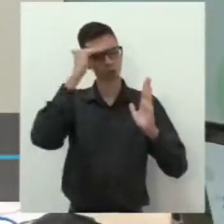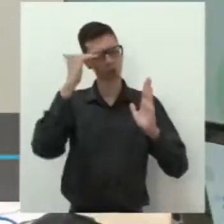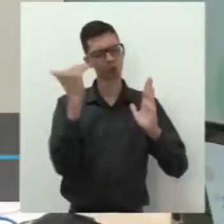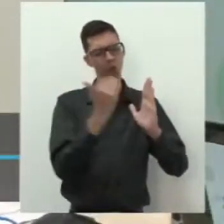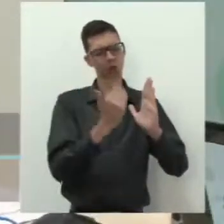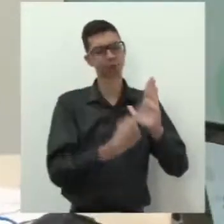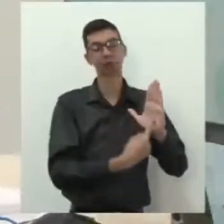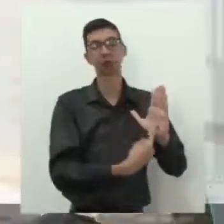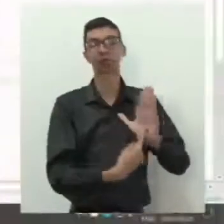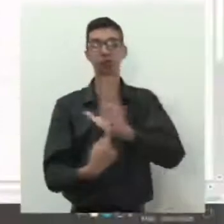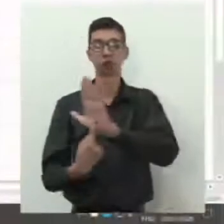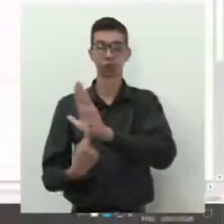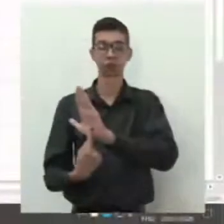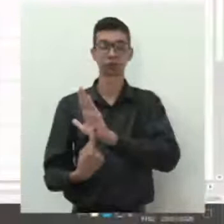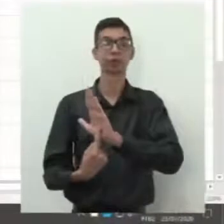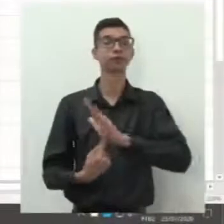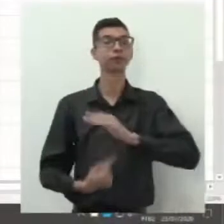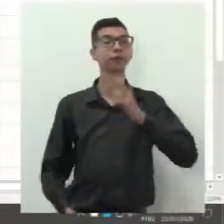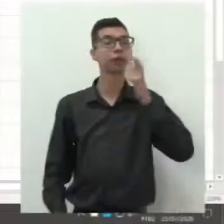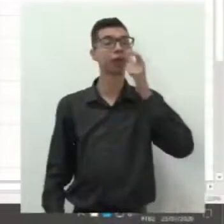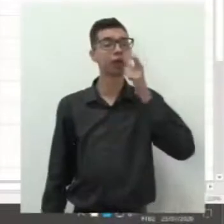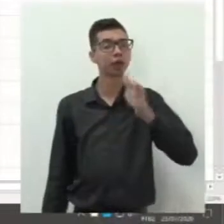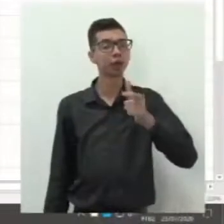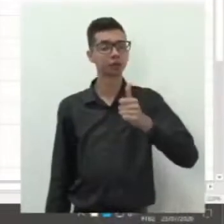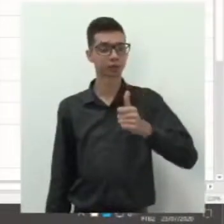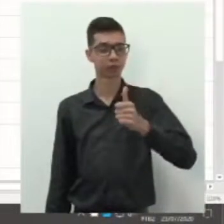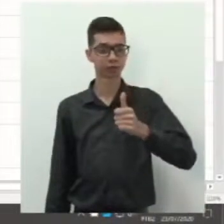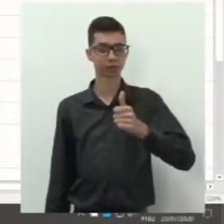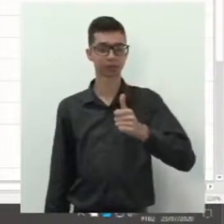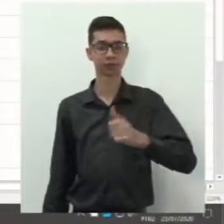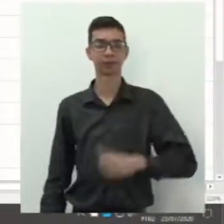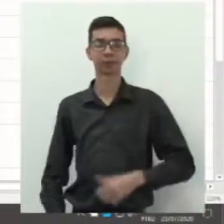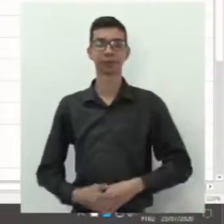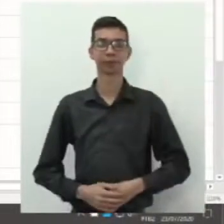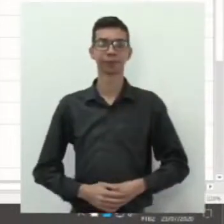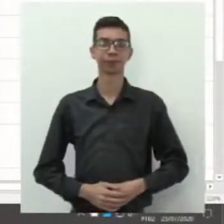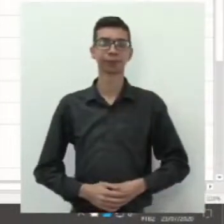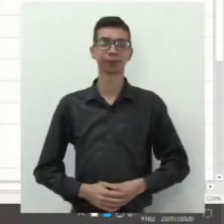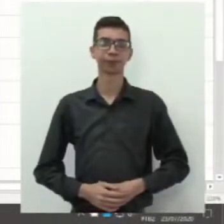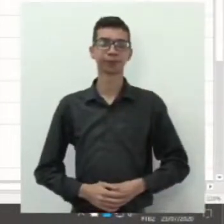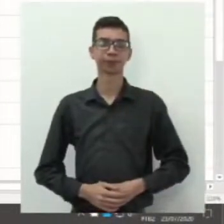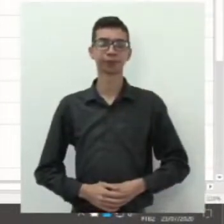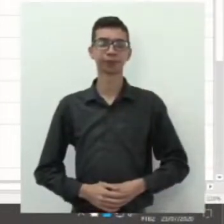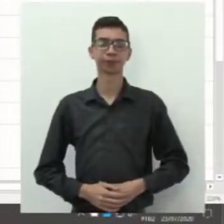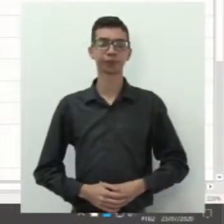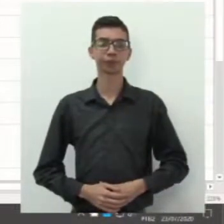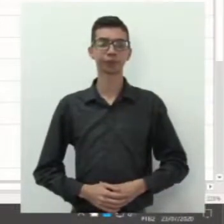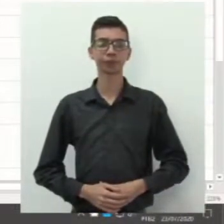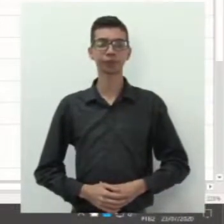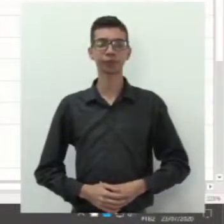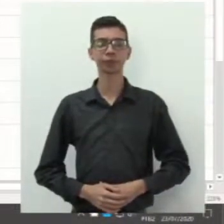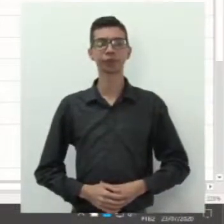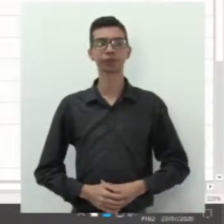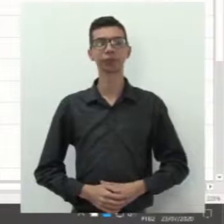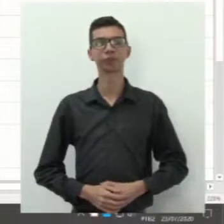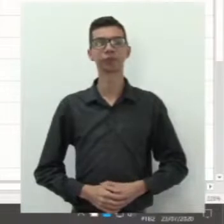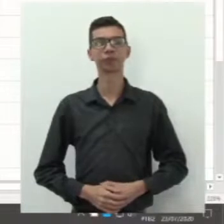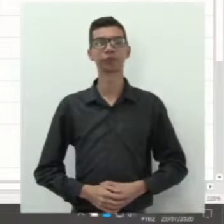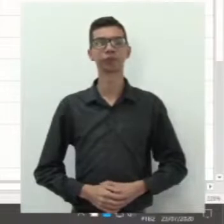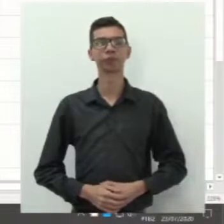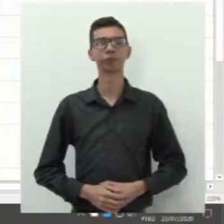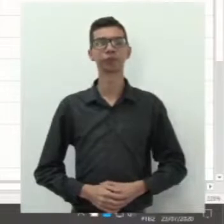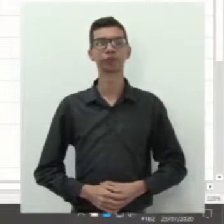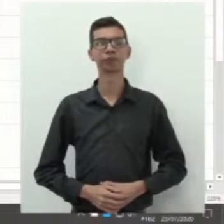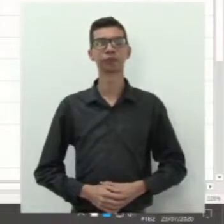caso, a gente aqui está trabalhando com um conjunto de dados. Eu não coloquei, não falei para o Excel se isso aqui é